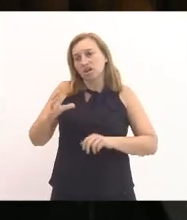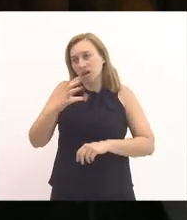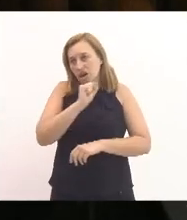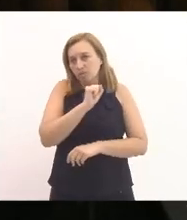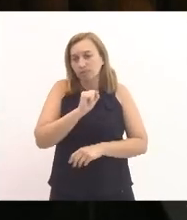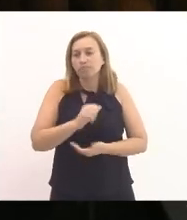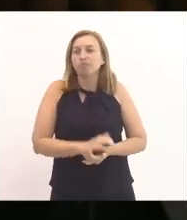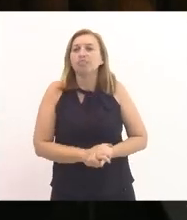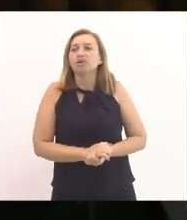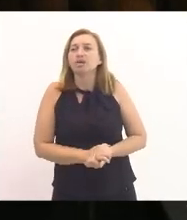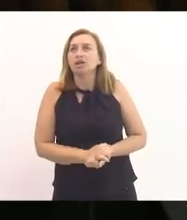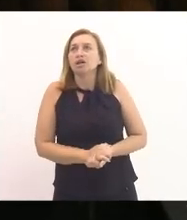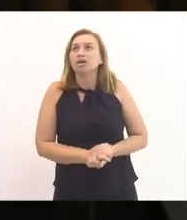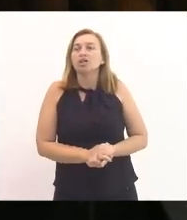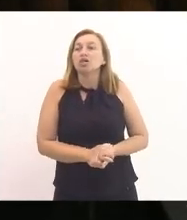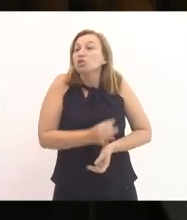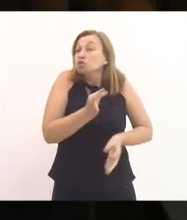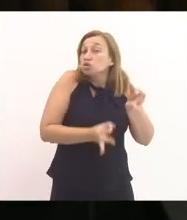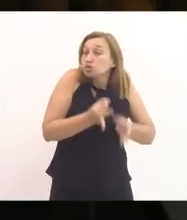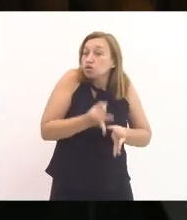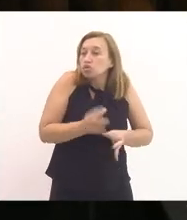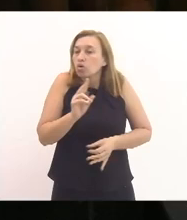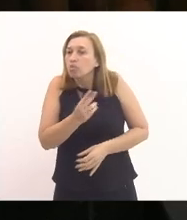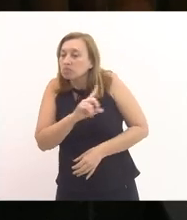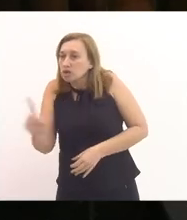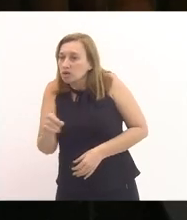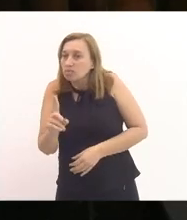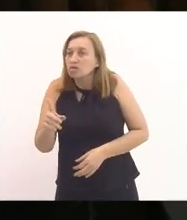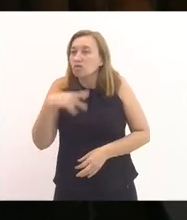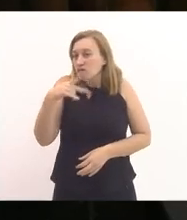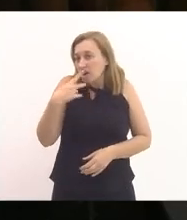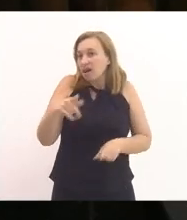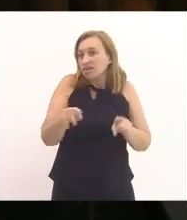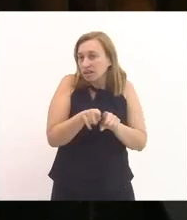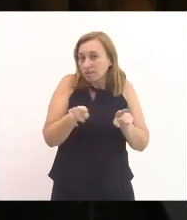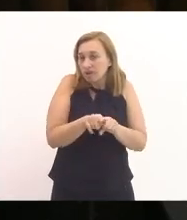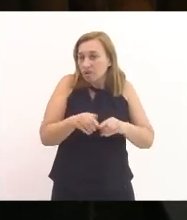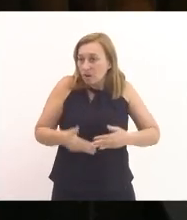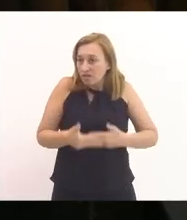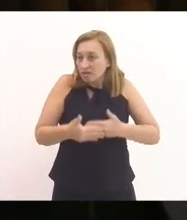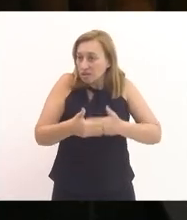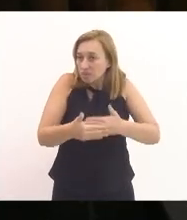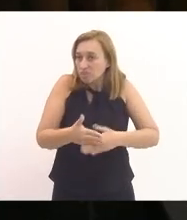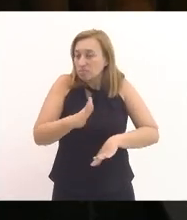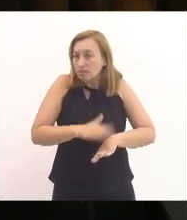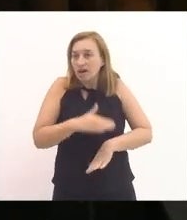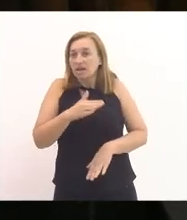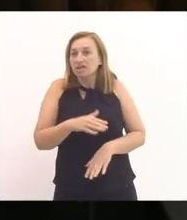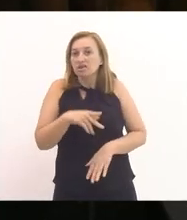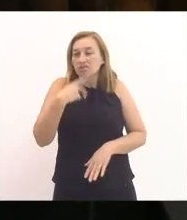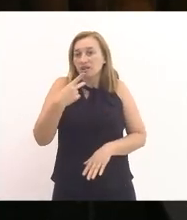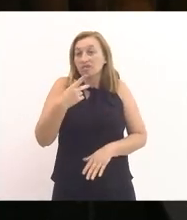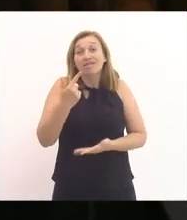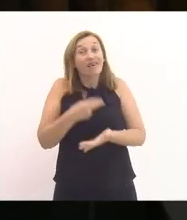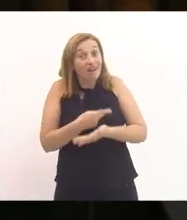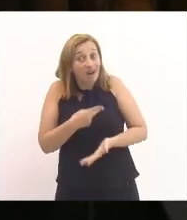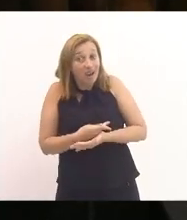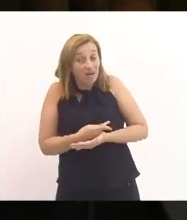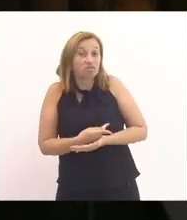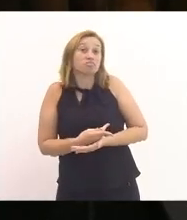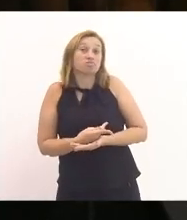toda seja é justo injusto e eu vou dizer até o avanço mais de 1 até que ele legal